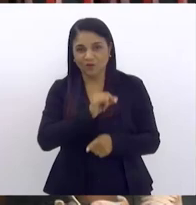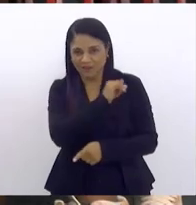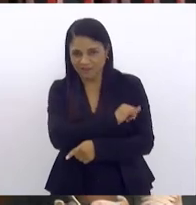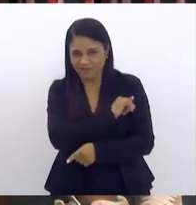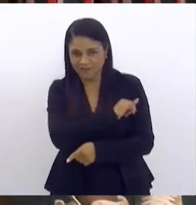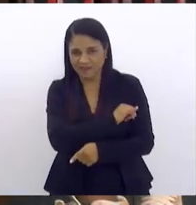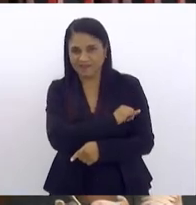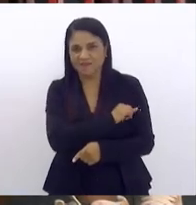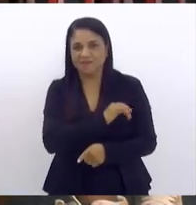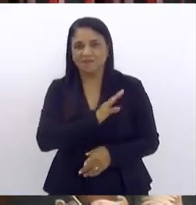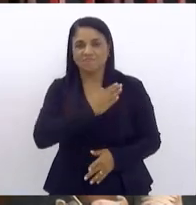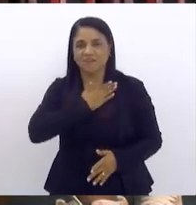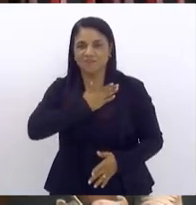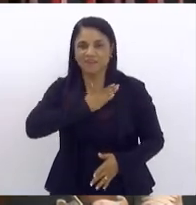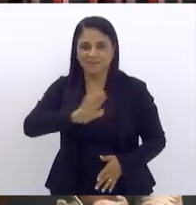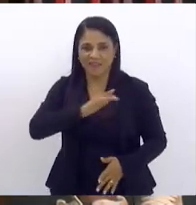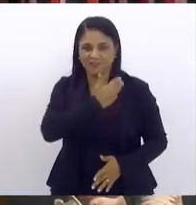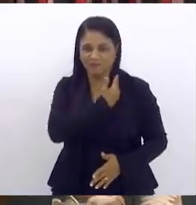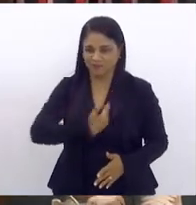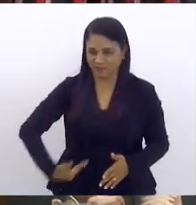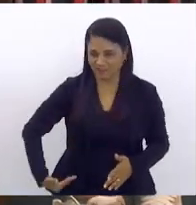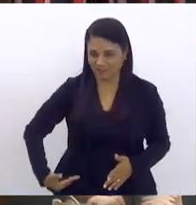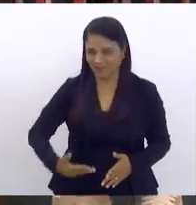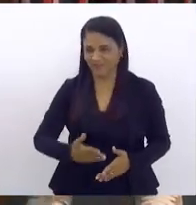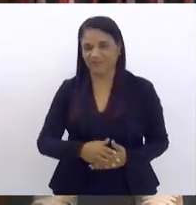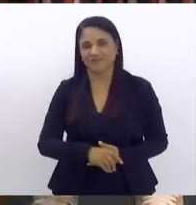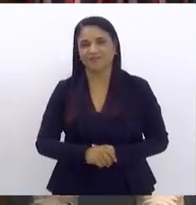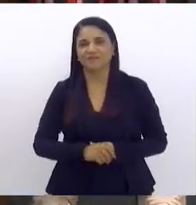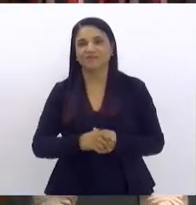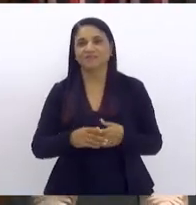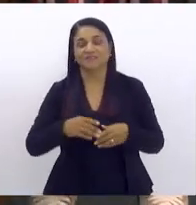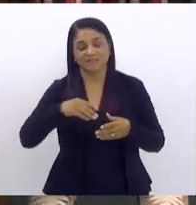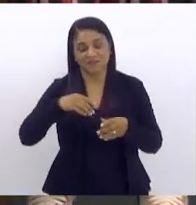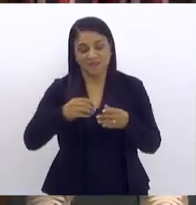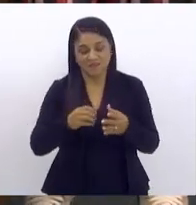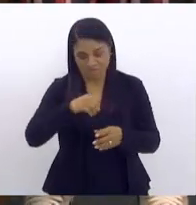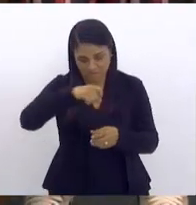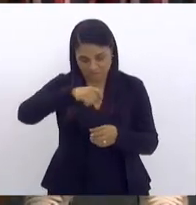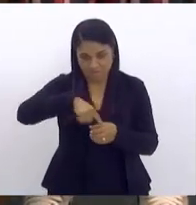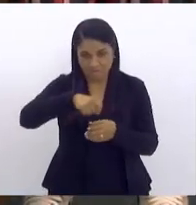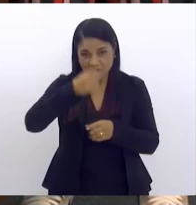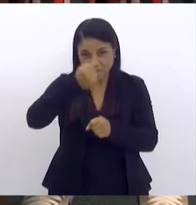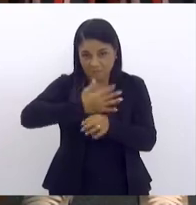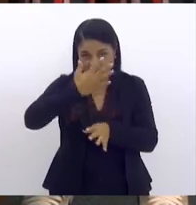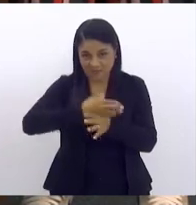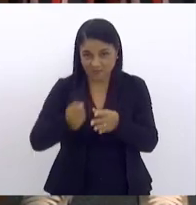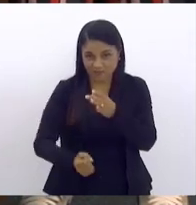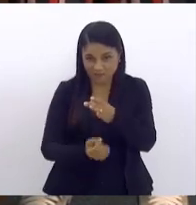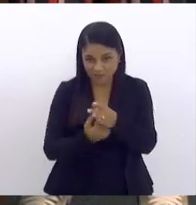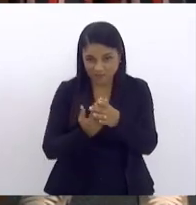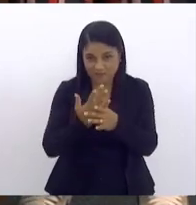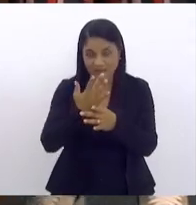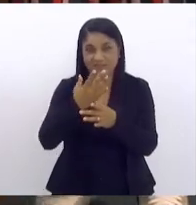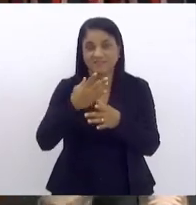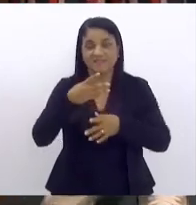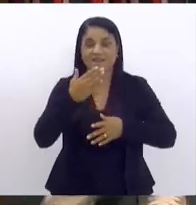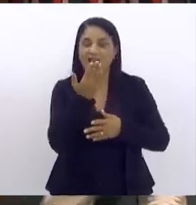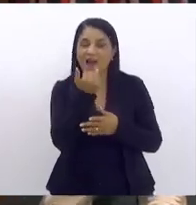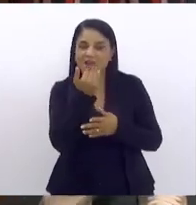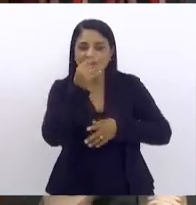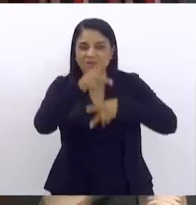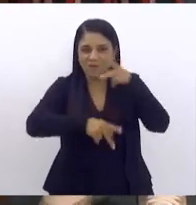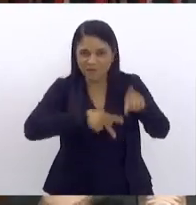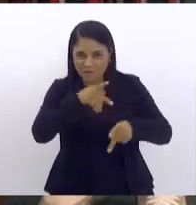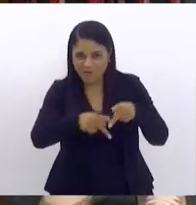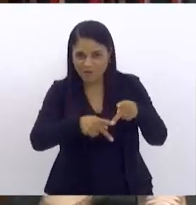assim, mas eu acho que vale a pena. Batata doce quando nasce alimenta o povão. Batata quente quando arde queima a